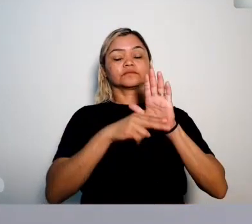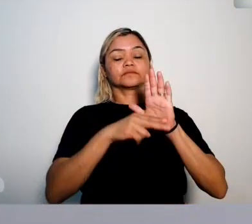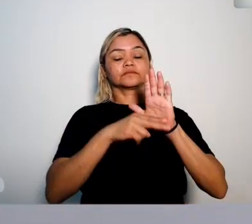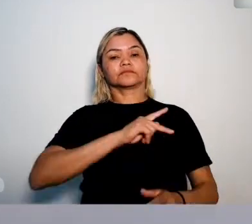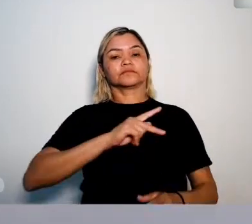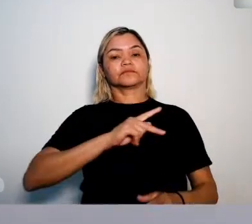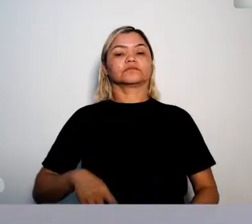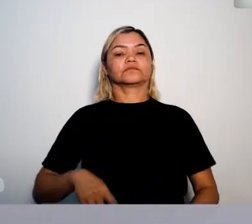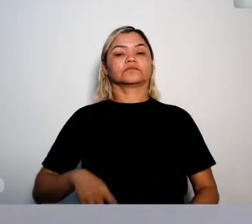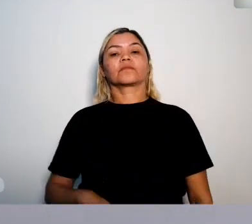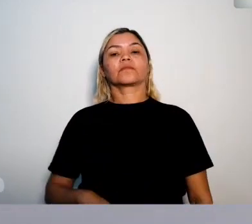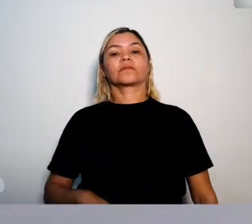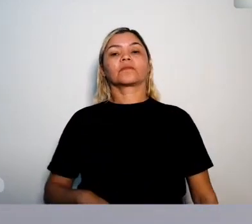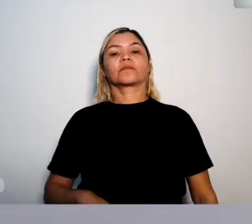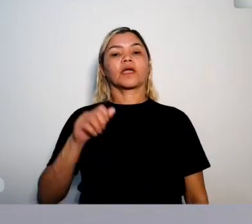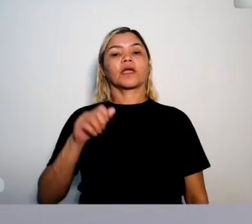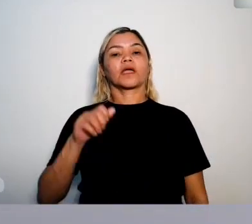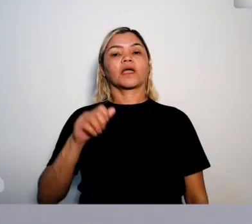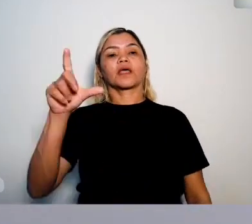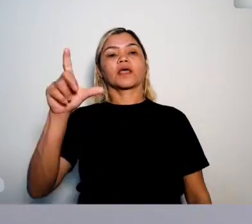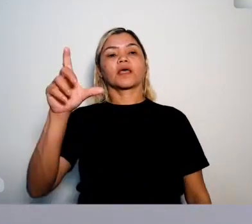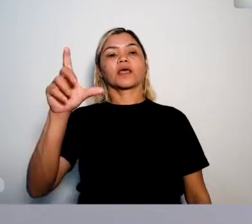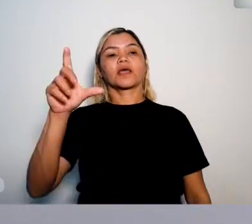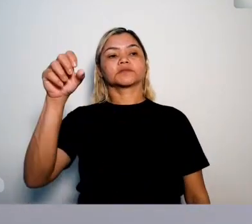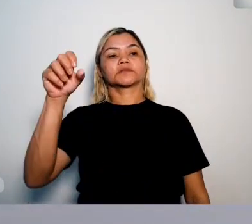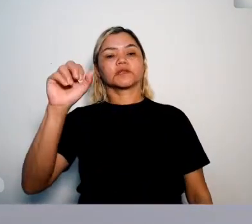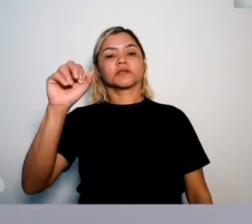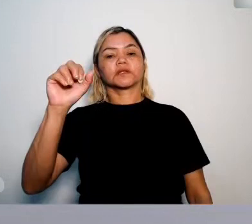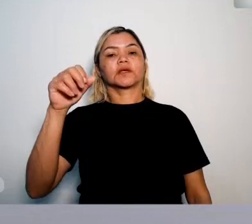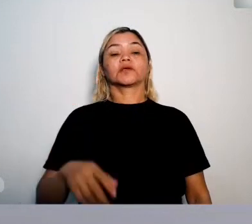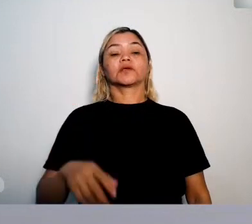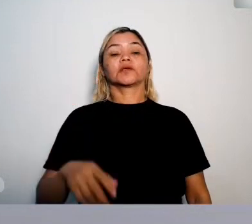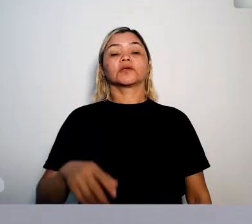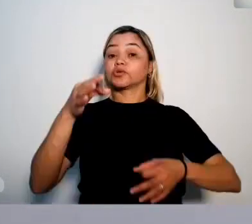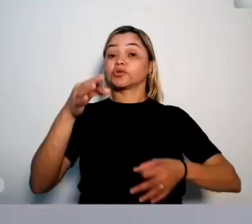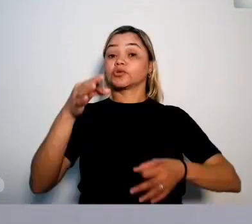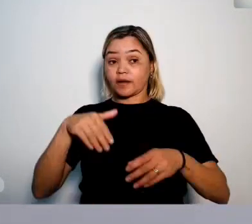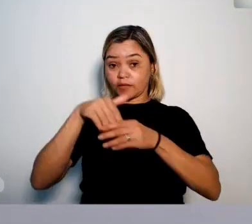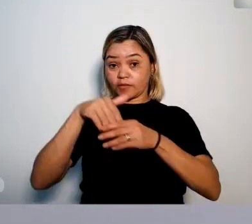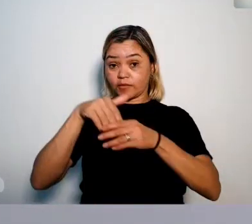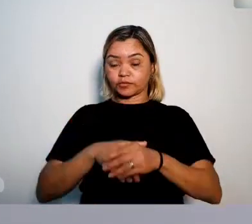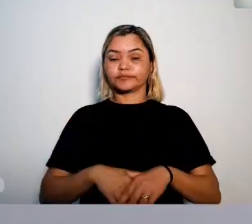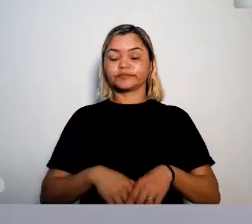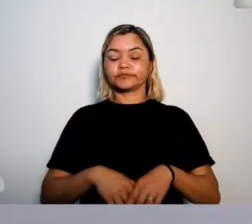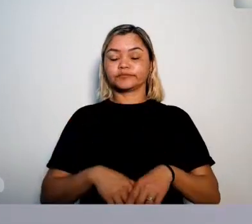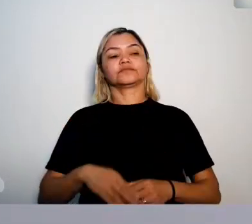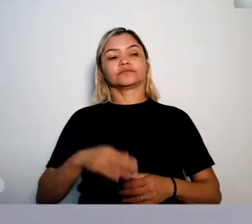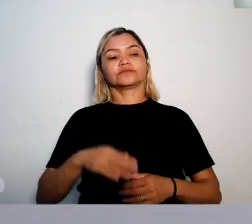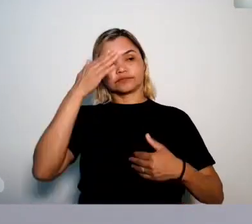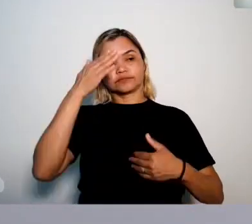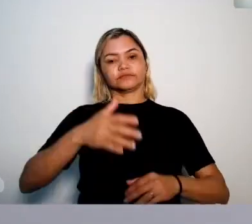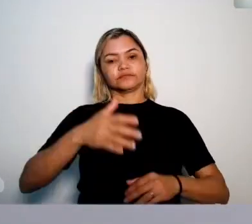for regimental, gostaria de justificar meu voto. Muito obrigada. Não pode?